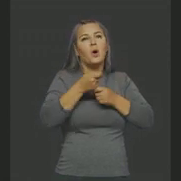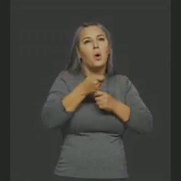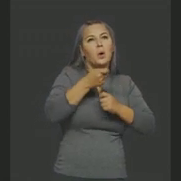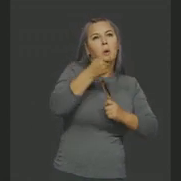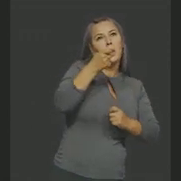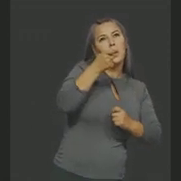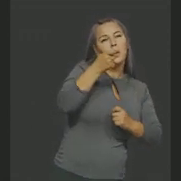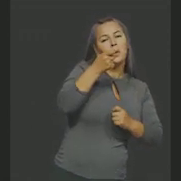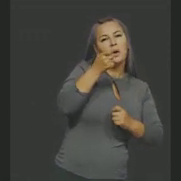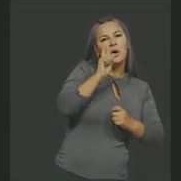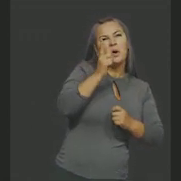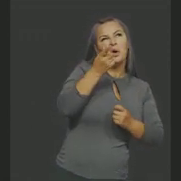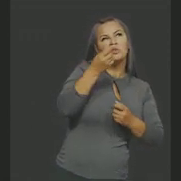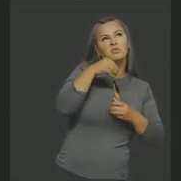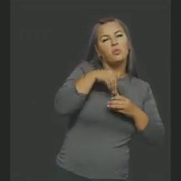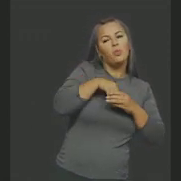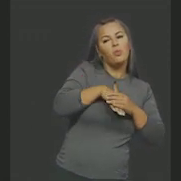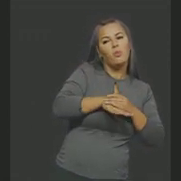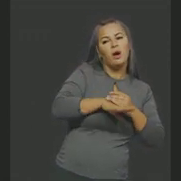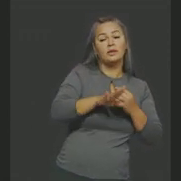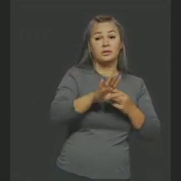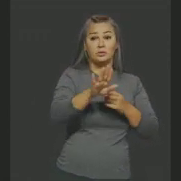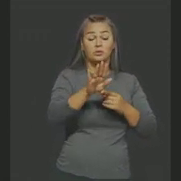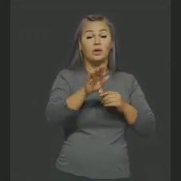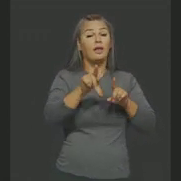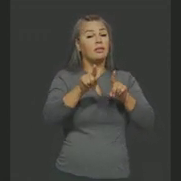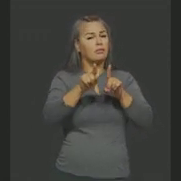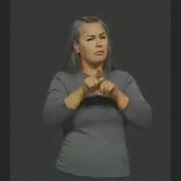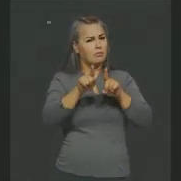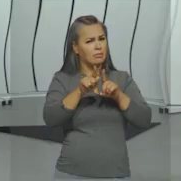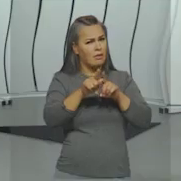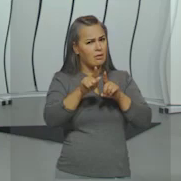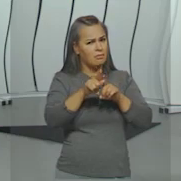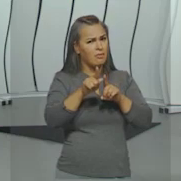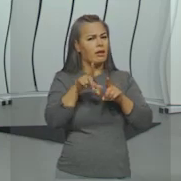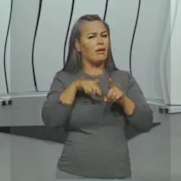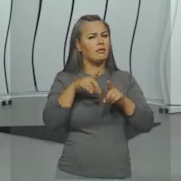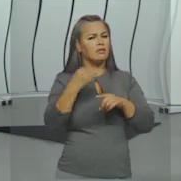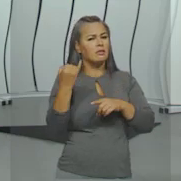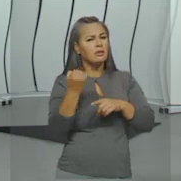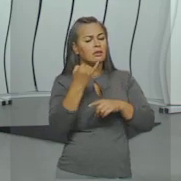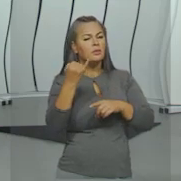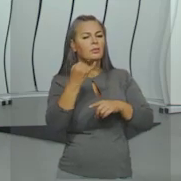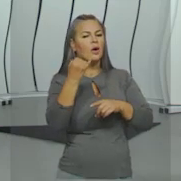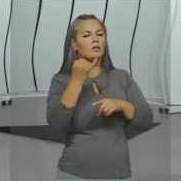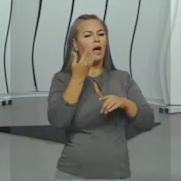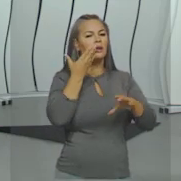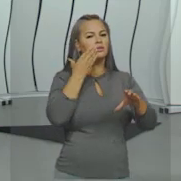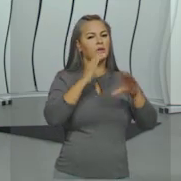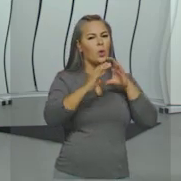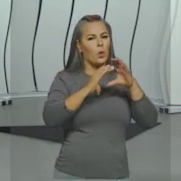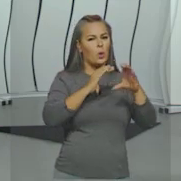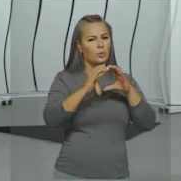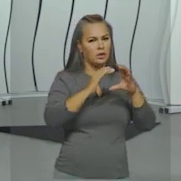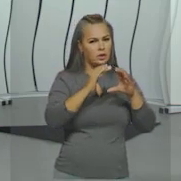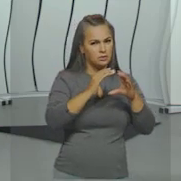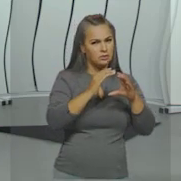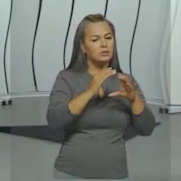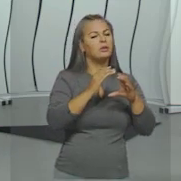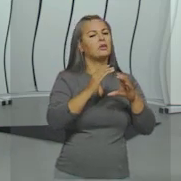agricultura, na pecuária, no turismo, no lazer, na comunicação, na aviação e até na